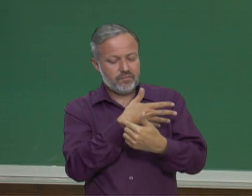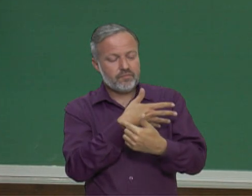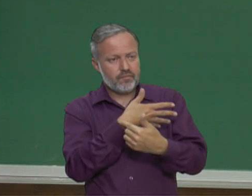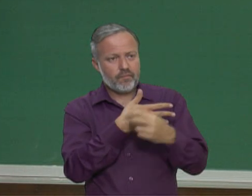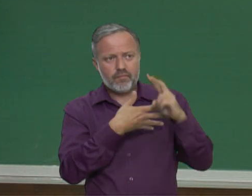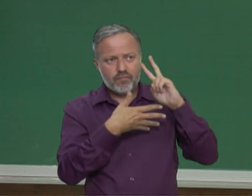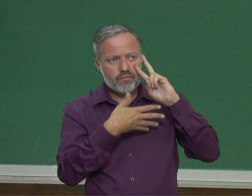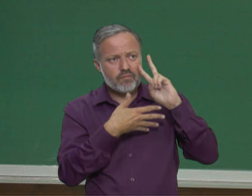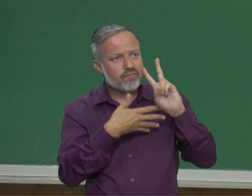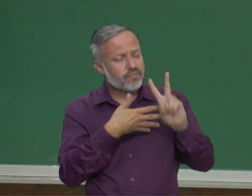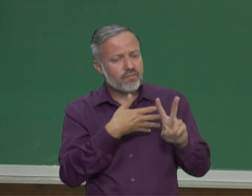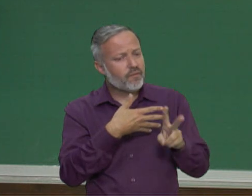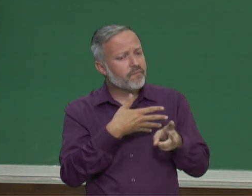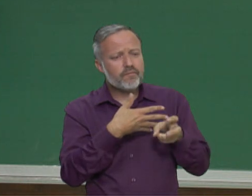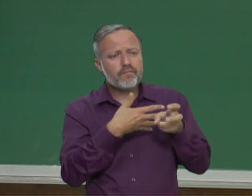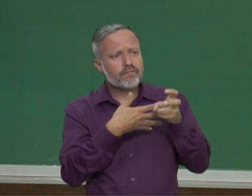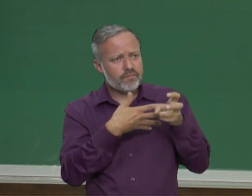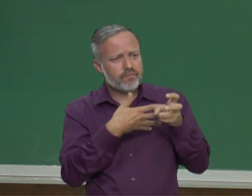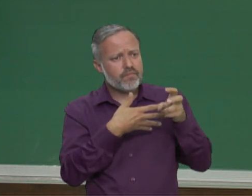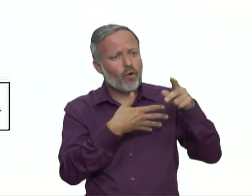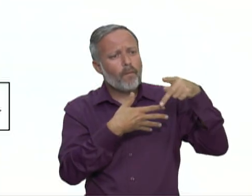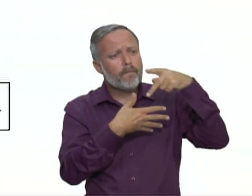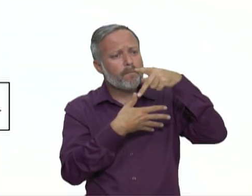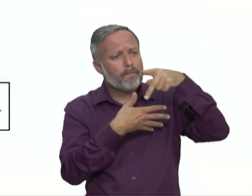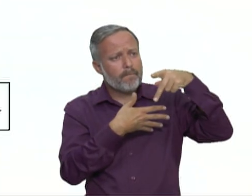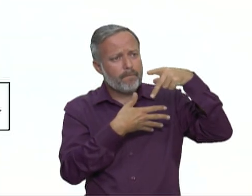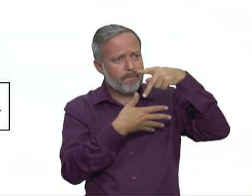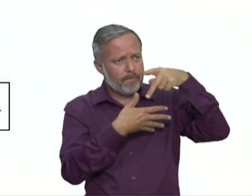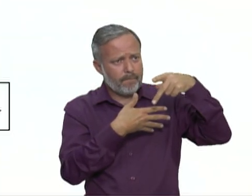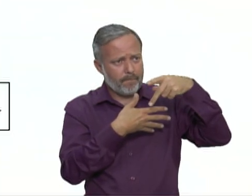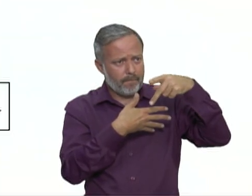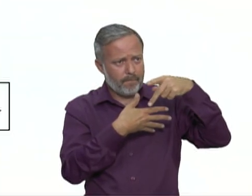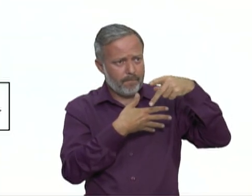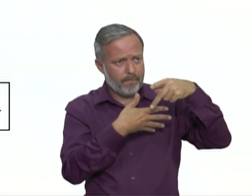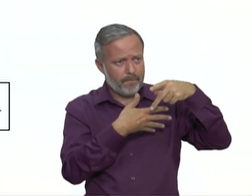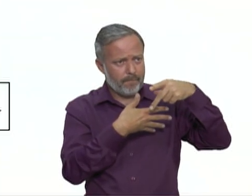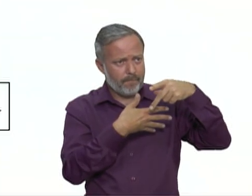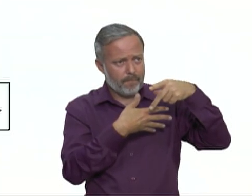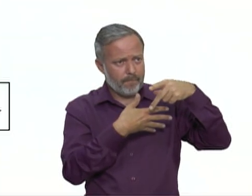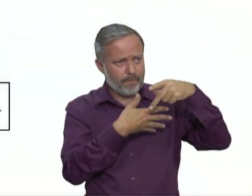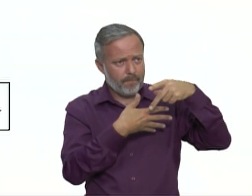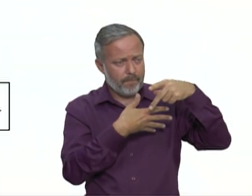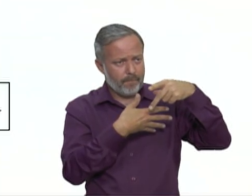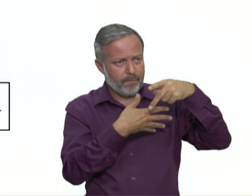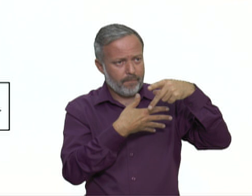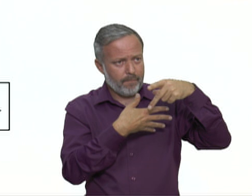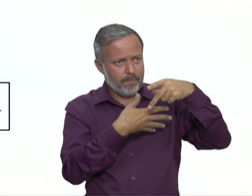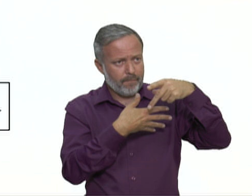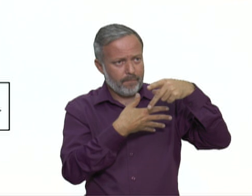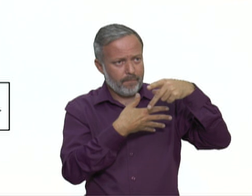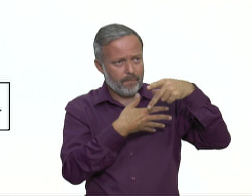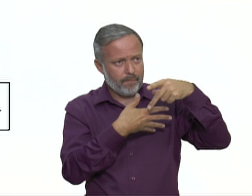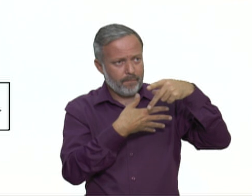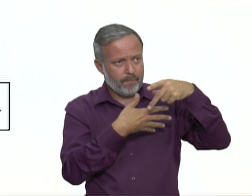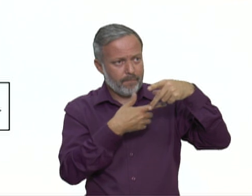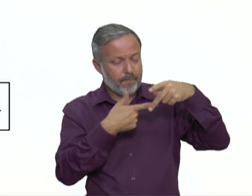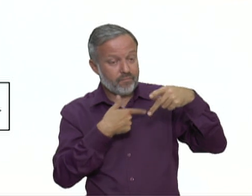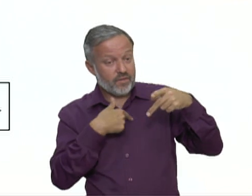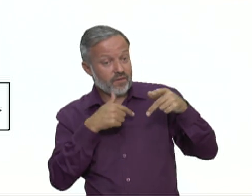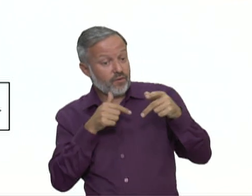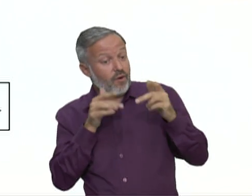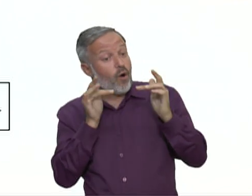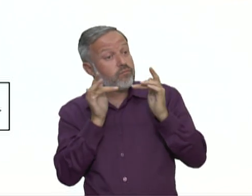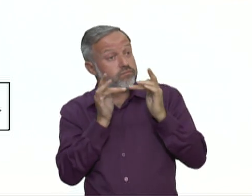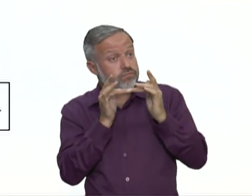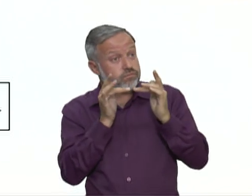os países que fazem parte desse bloco, tá? Com relação aos países que são associados,